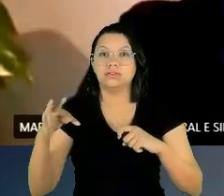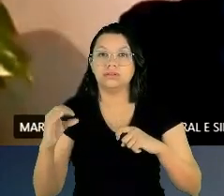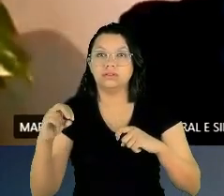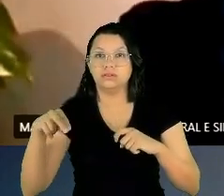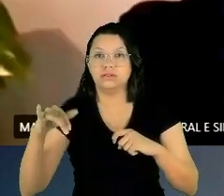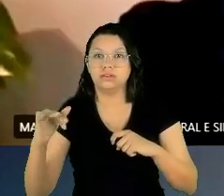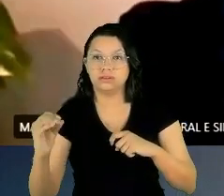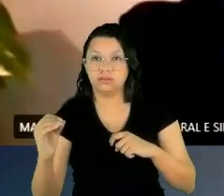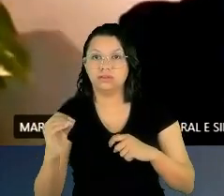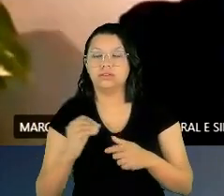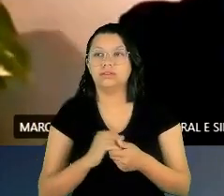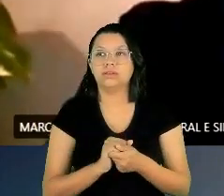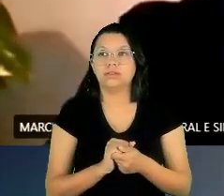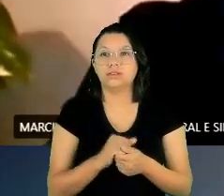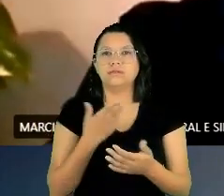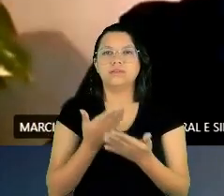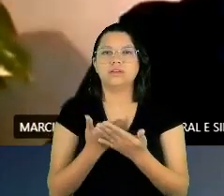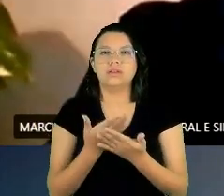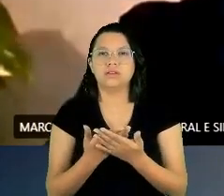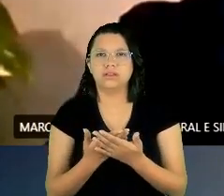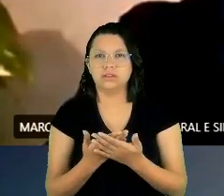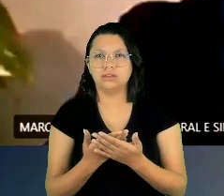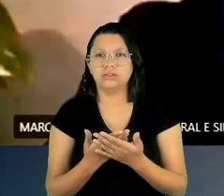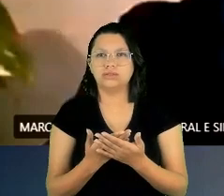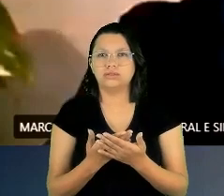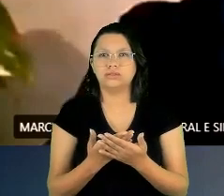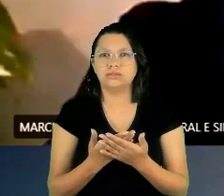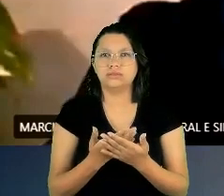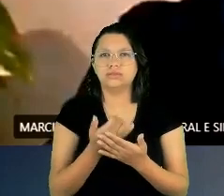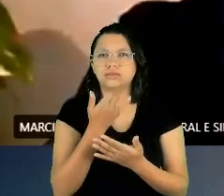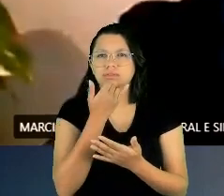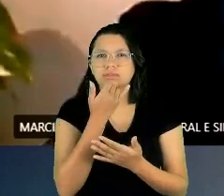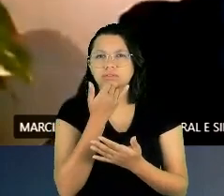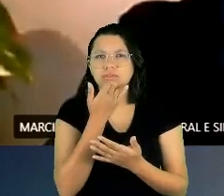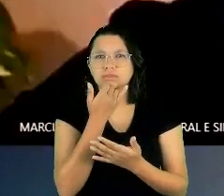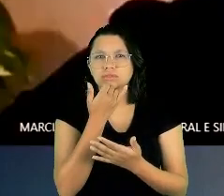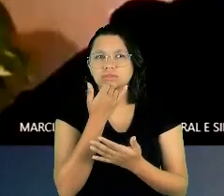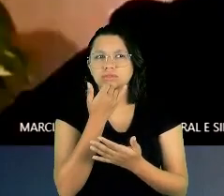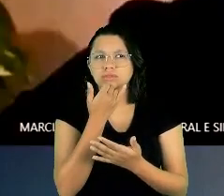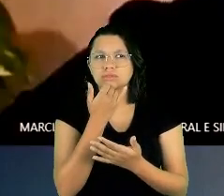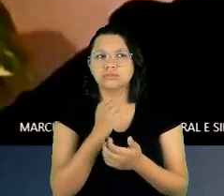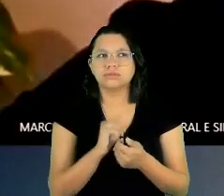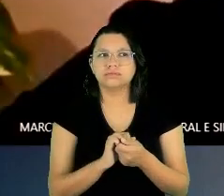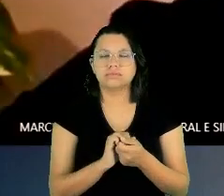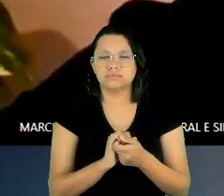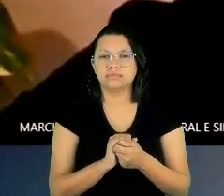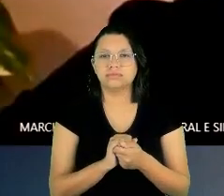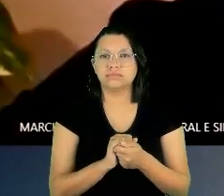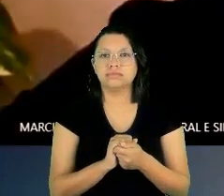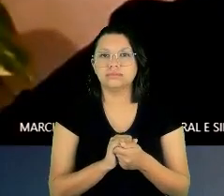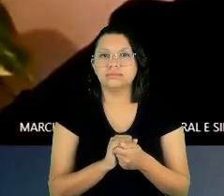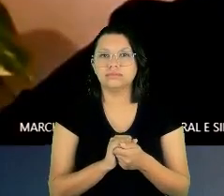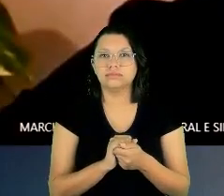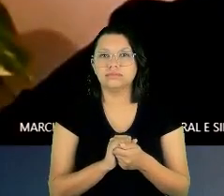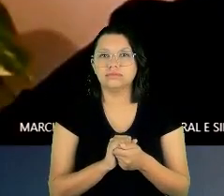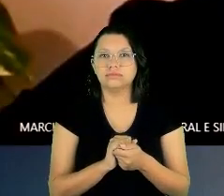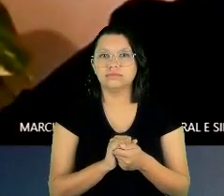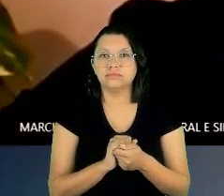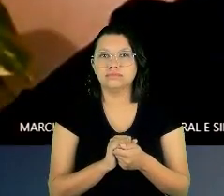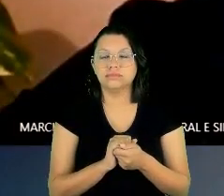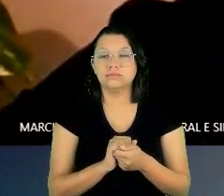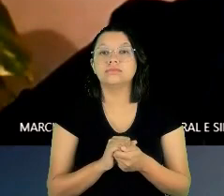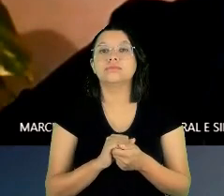um neurologista, foi estudar... já estava pronto. Desculpa, doutora Camila. Imagina,